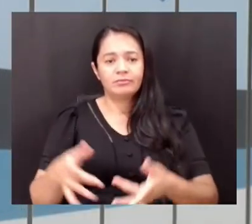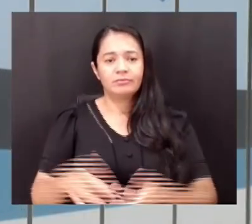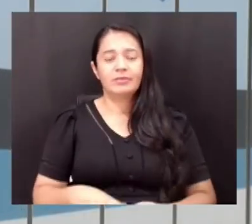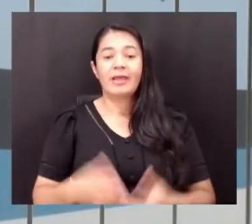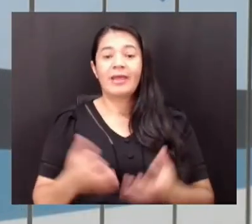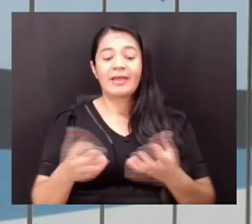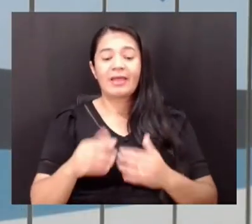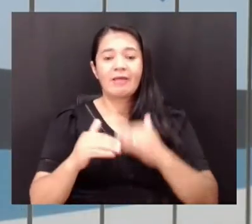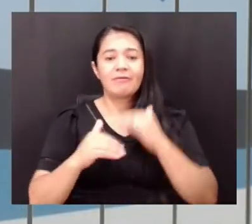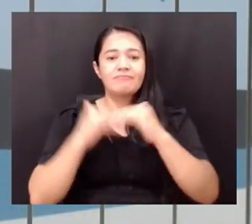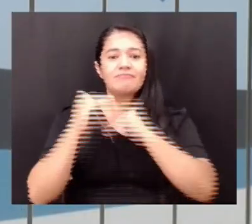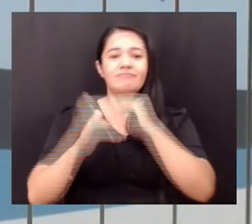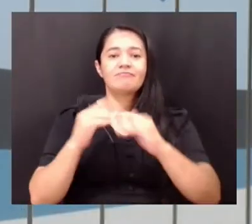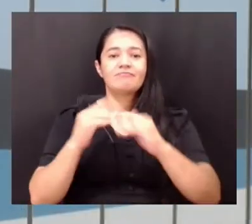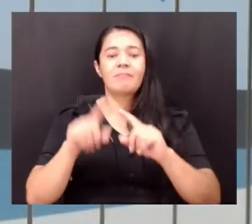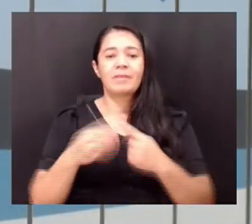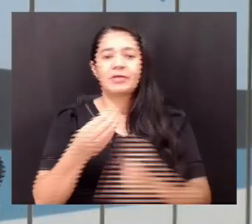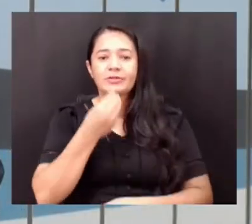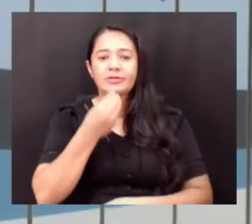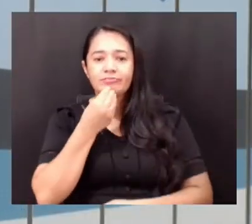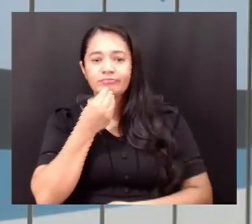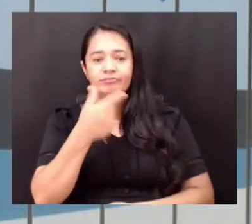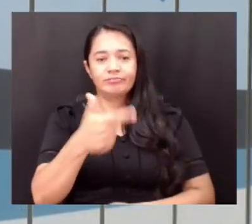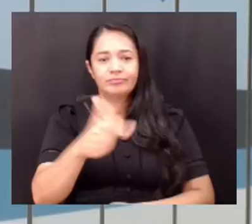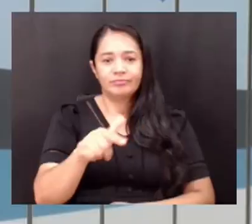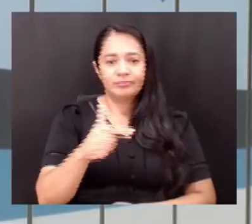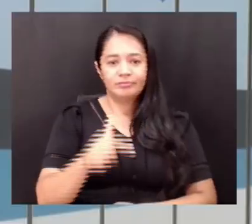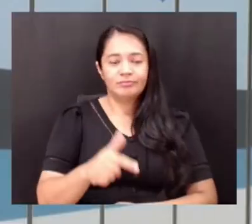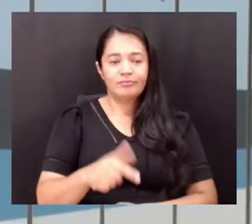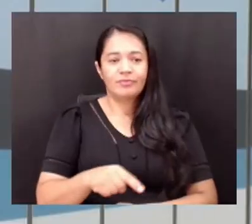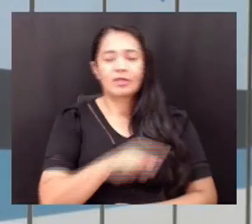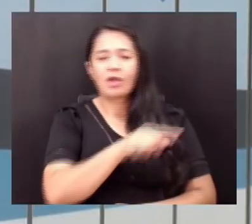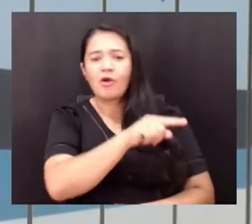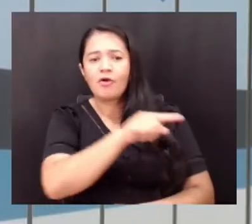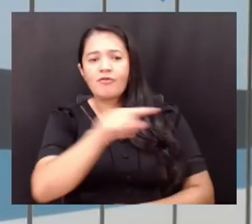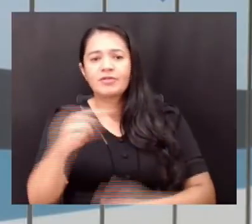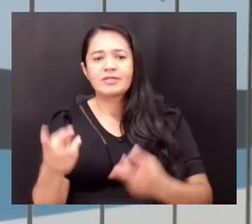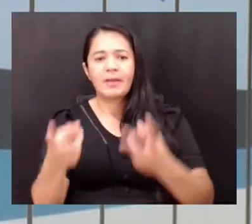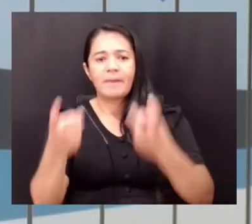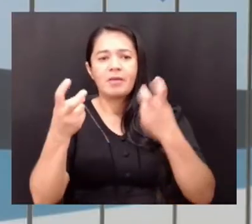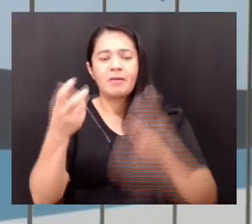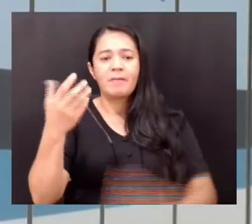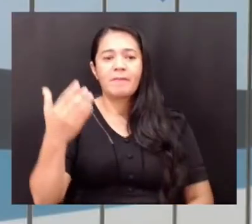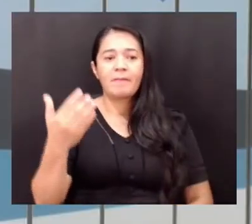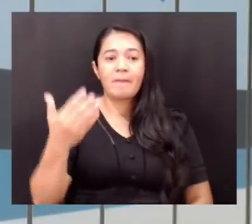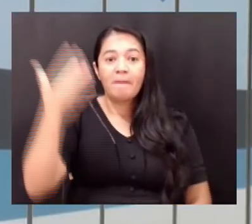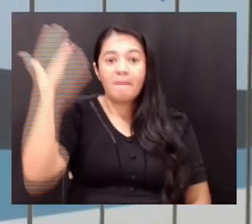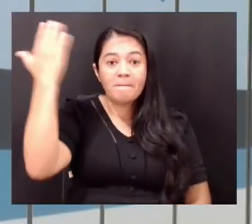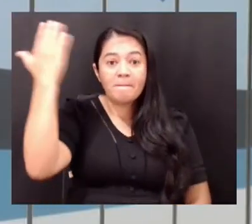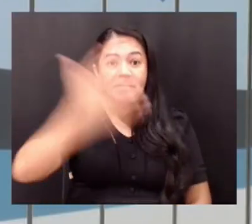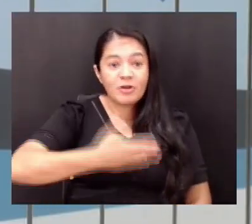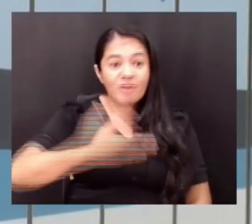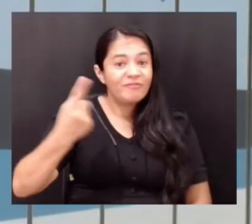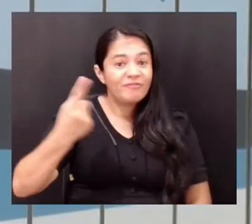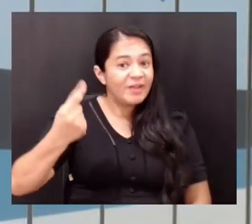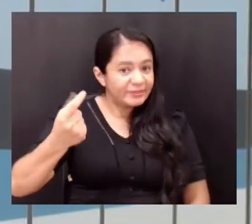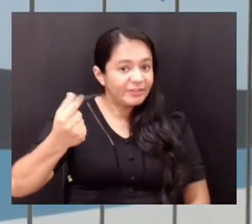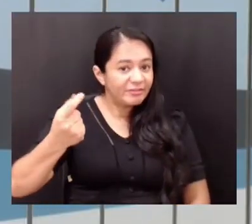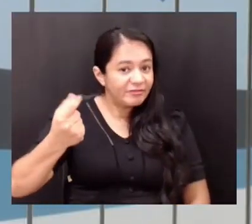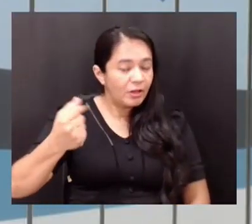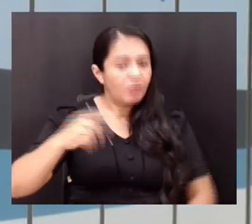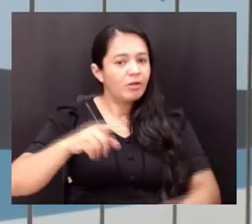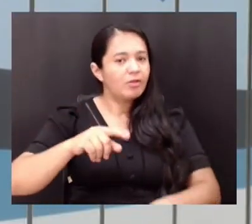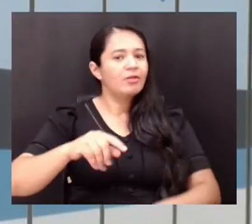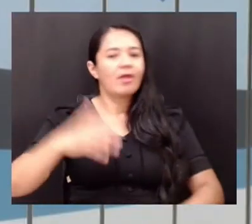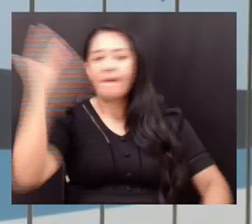esse reconhecimento. Você vê comprovado em dinheiros, tá? Que quando você começa